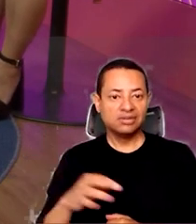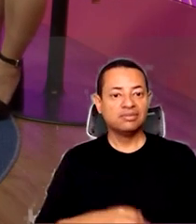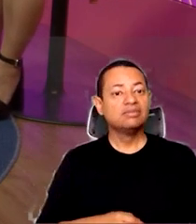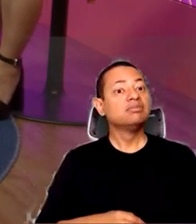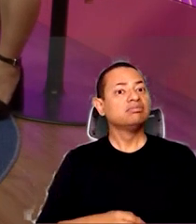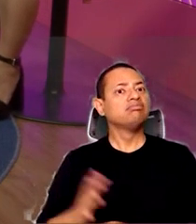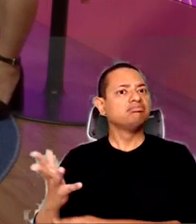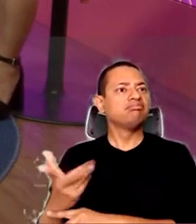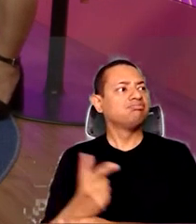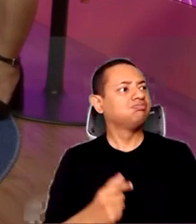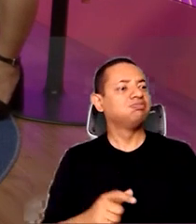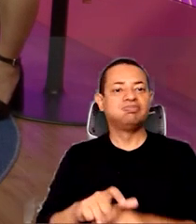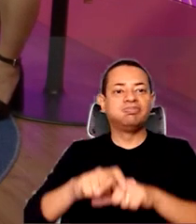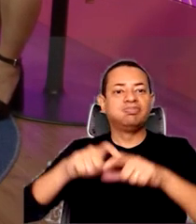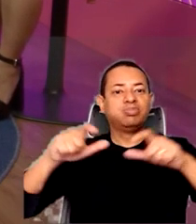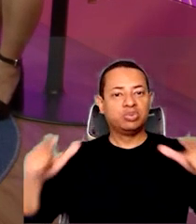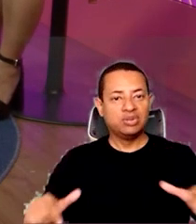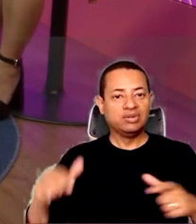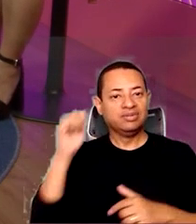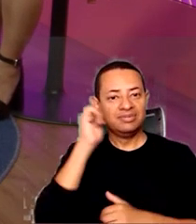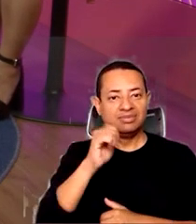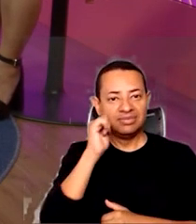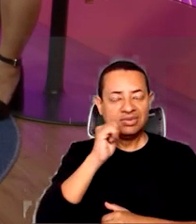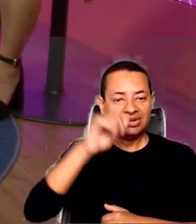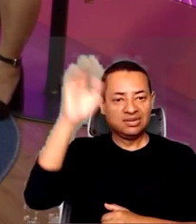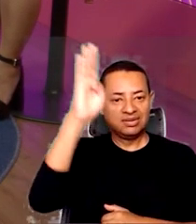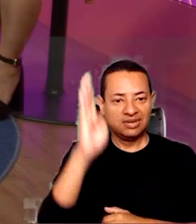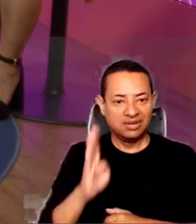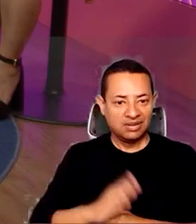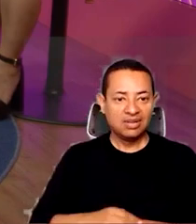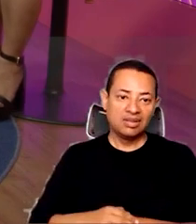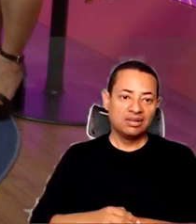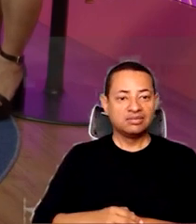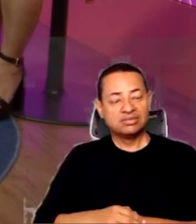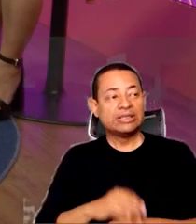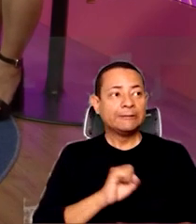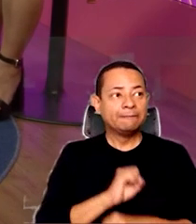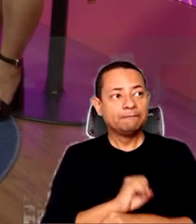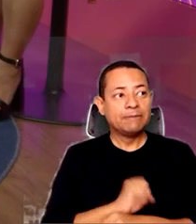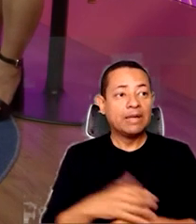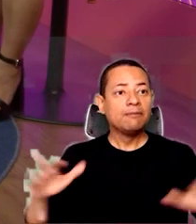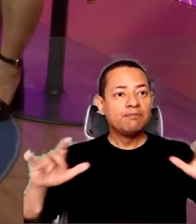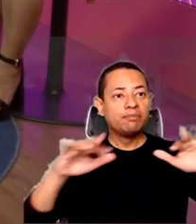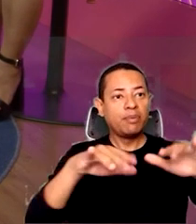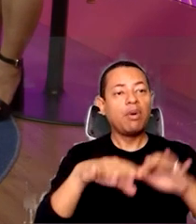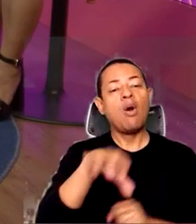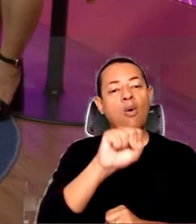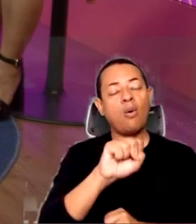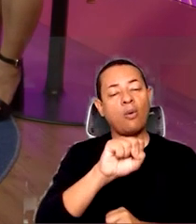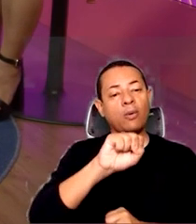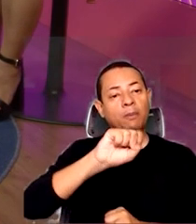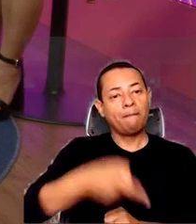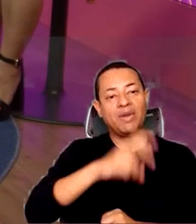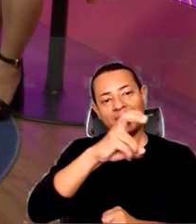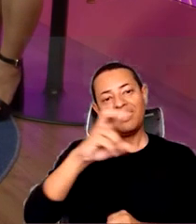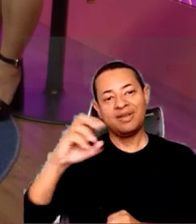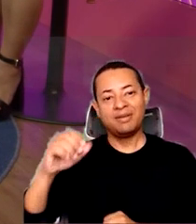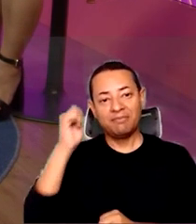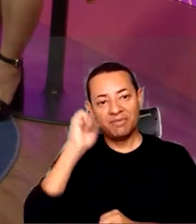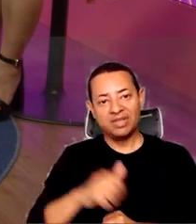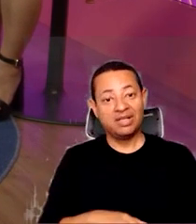empreendedores feminino do Brasil neste ano a expectativa de 8500 Mulheres nesse